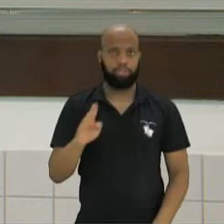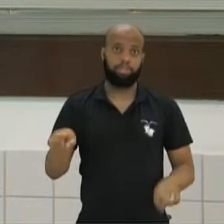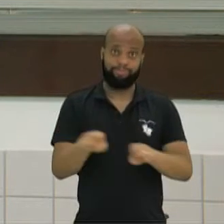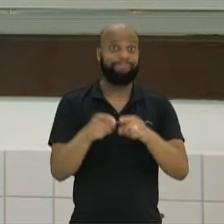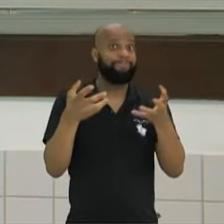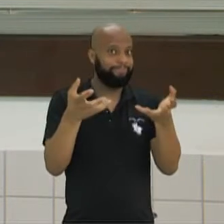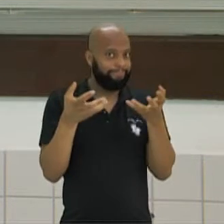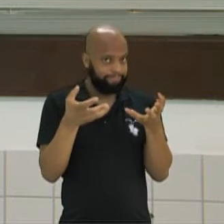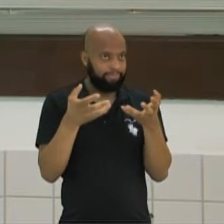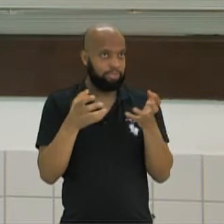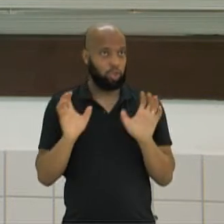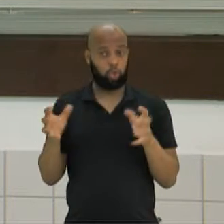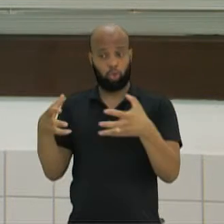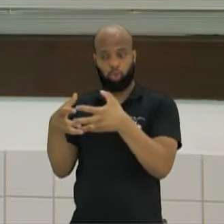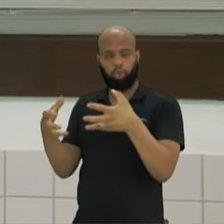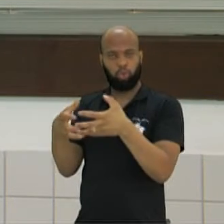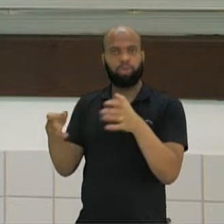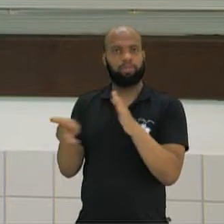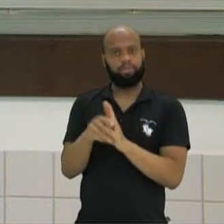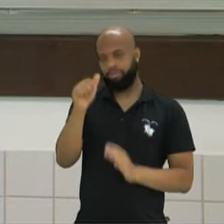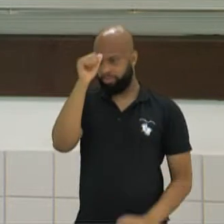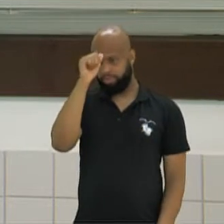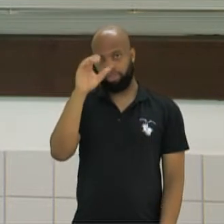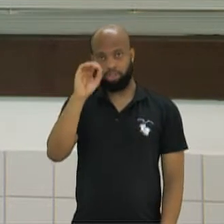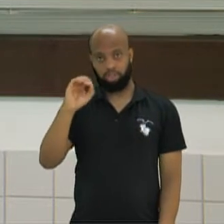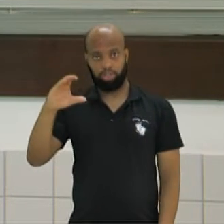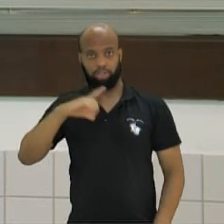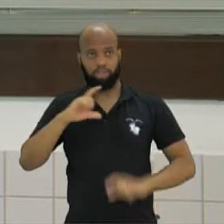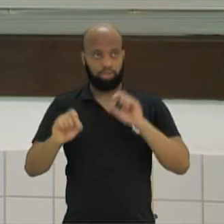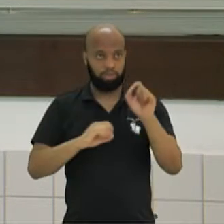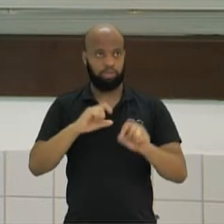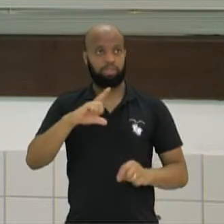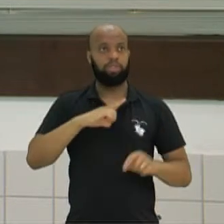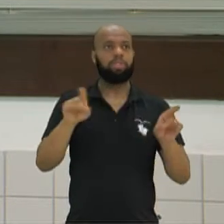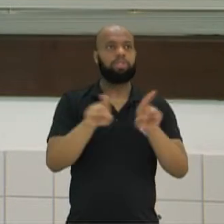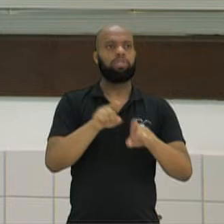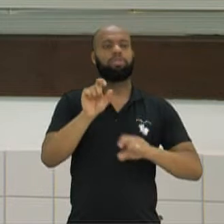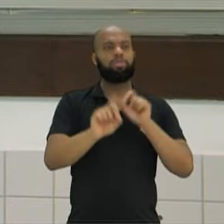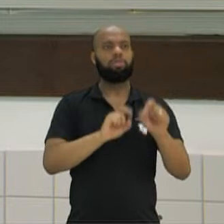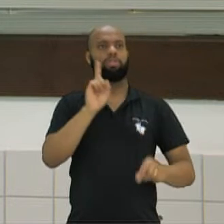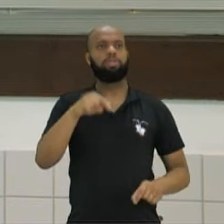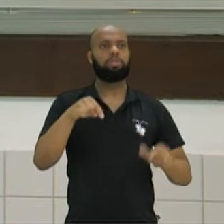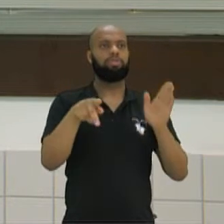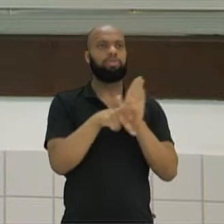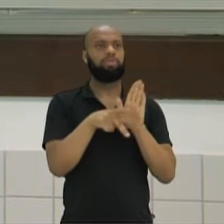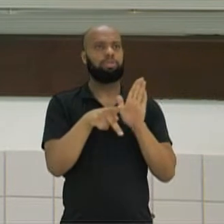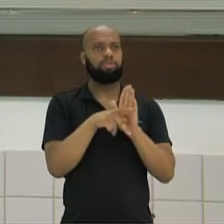A Companhia das Índias Ocidentais, né, é resultado, inclusive,